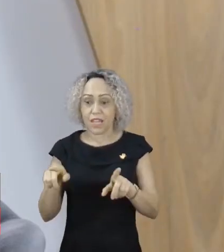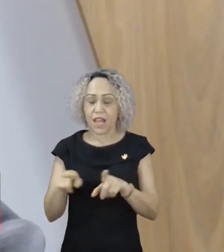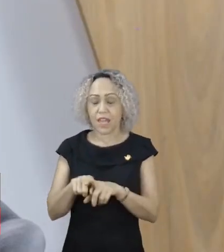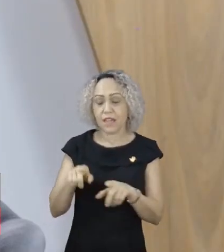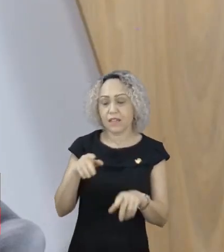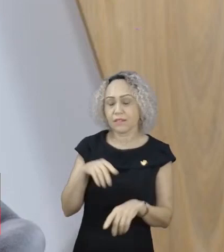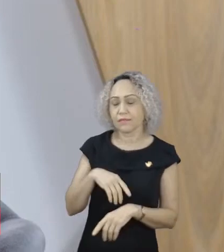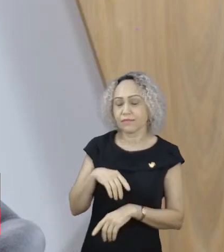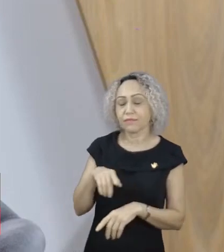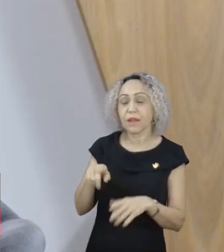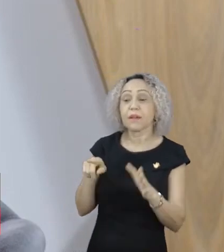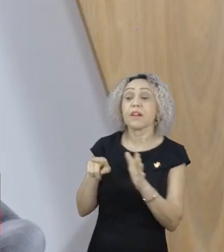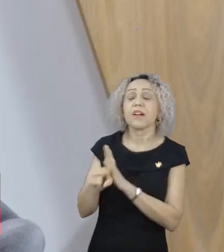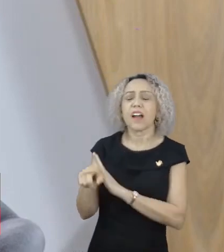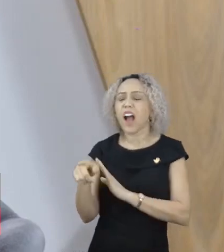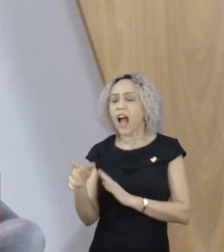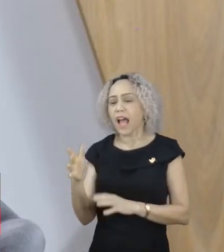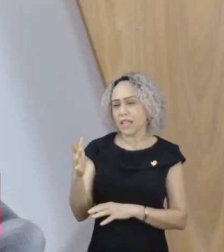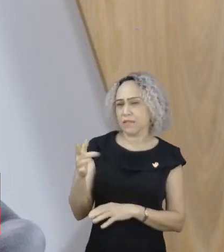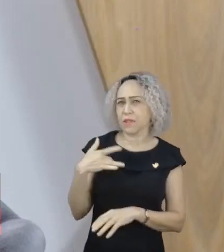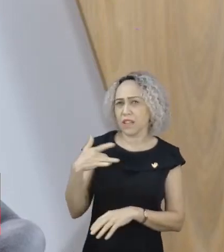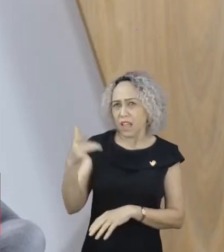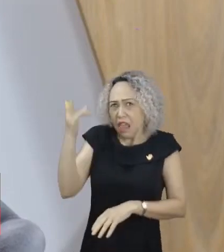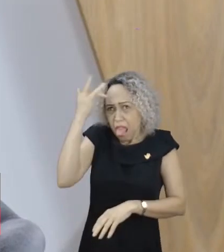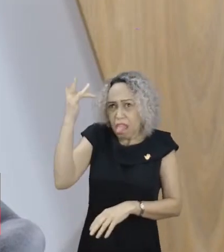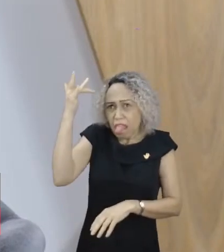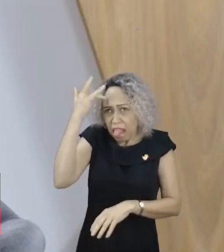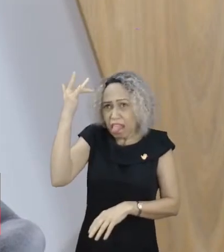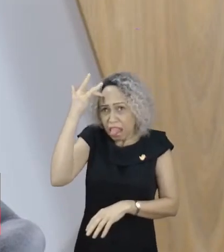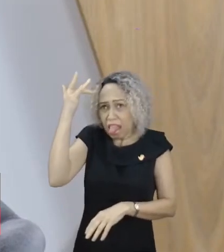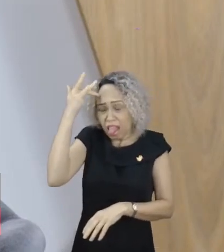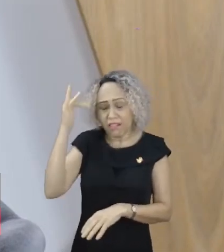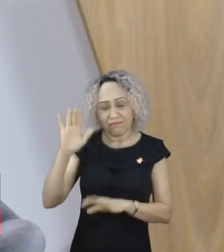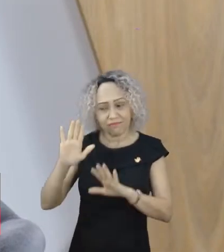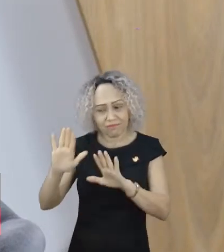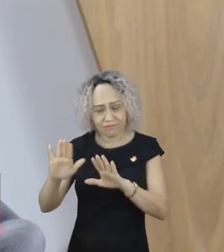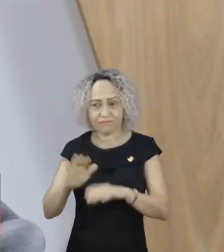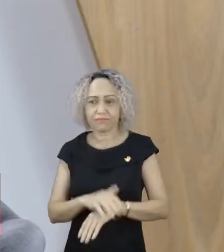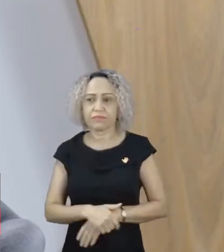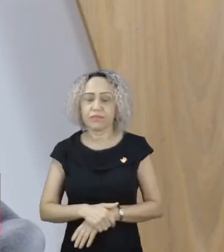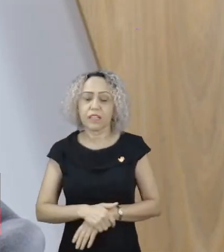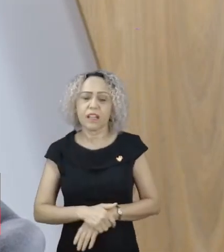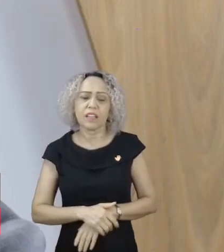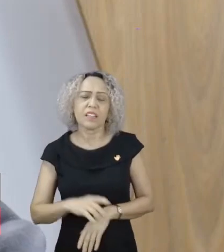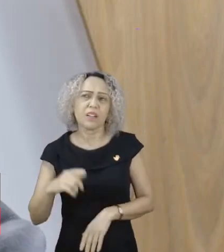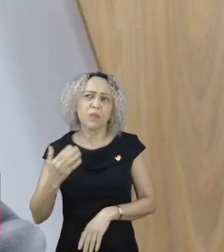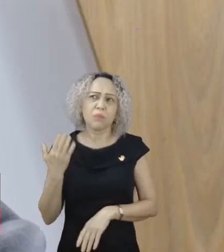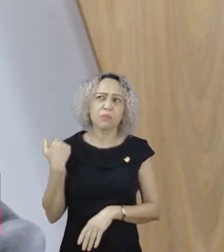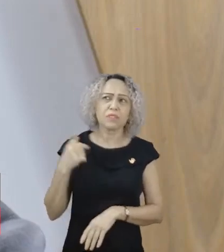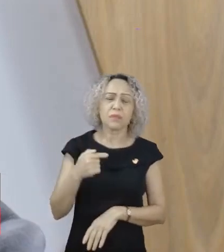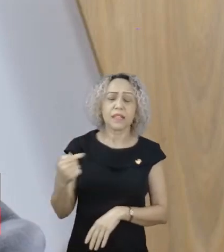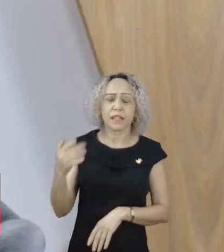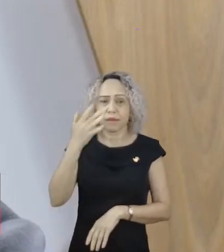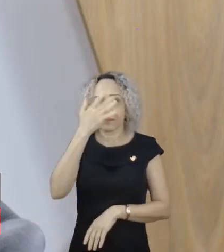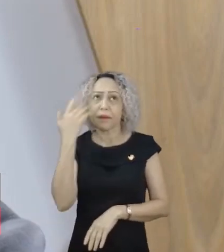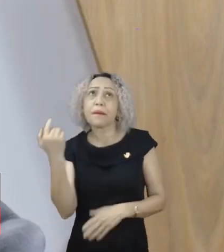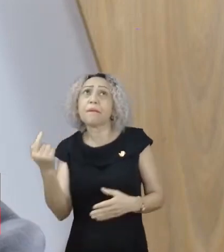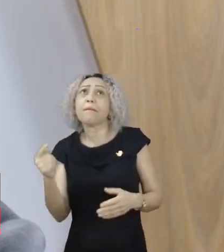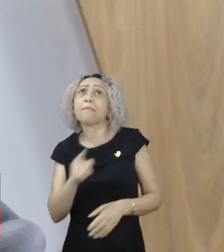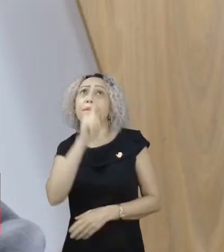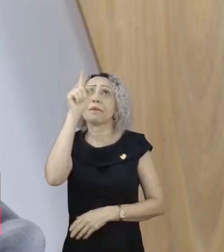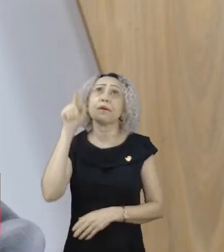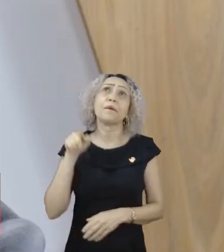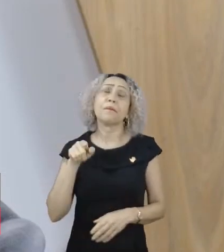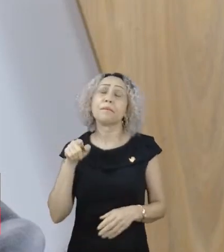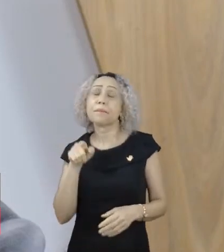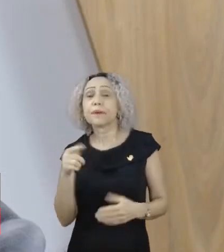sobre que tipo de prova seleciona melhor. Né? Então, essa prova ela terá também uma parte objetiva e vai ter também a